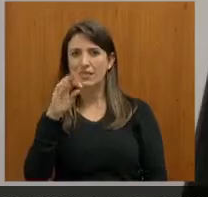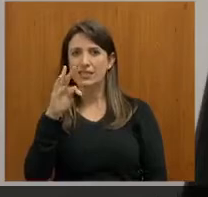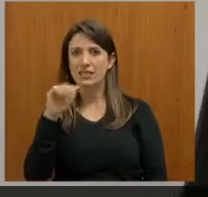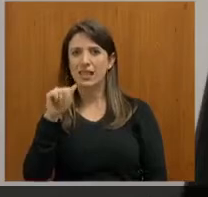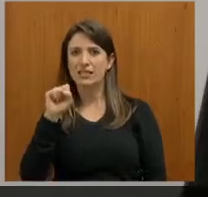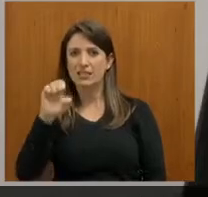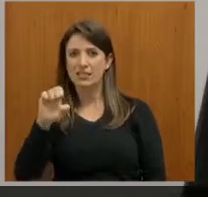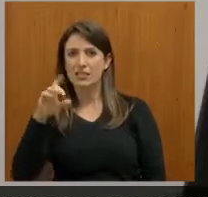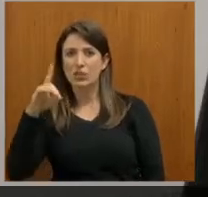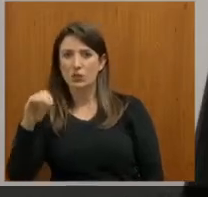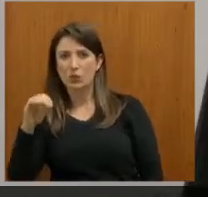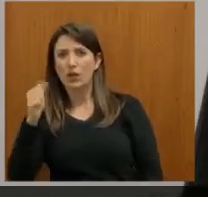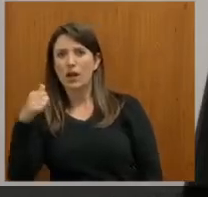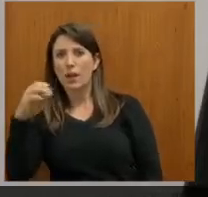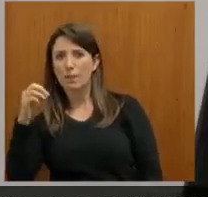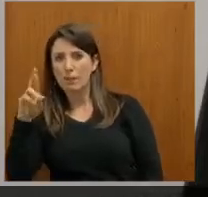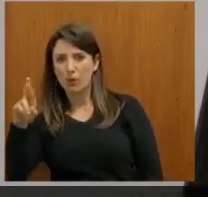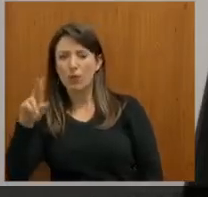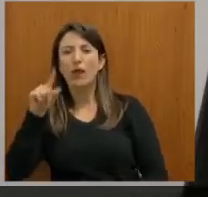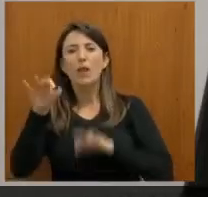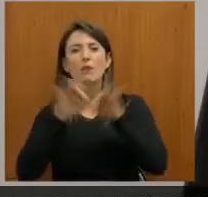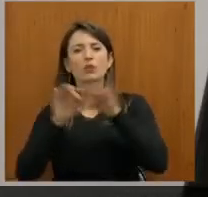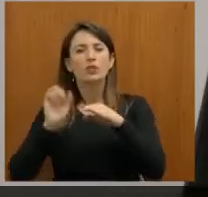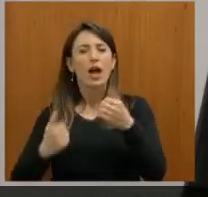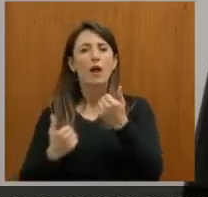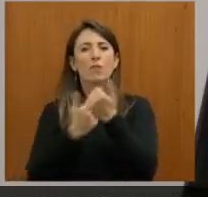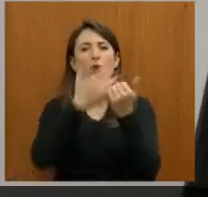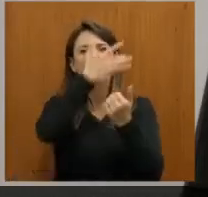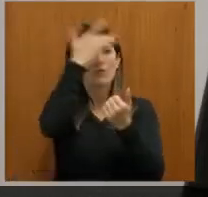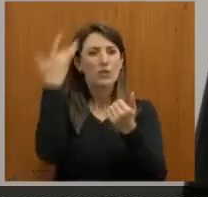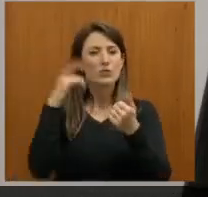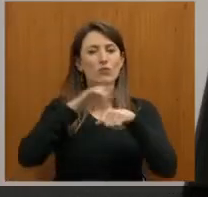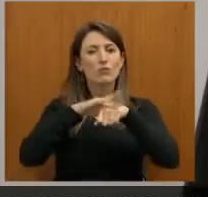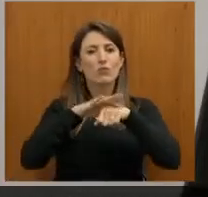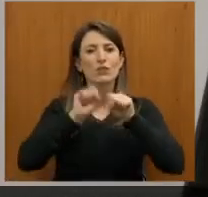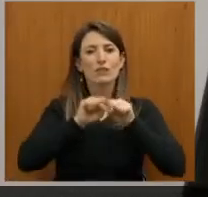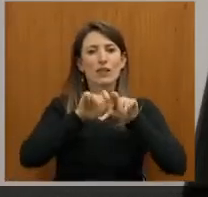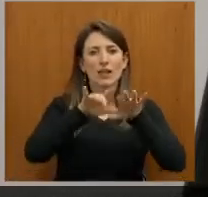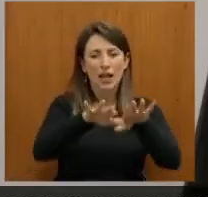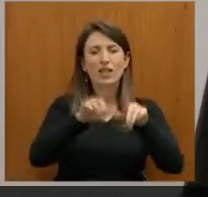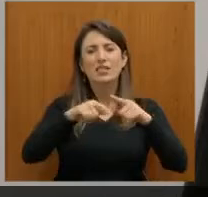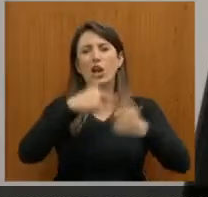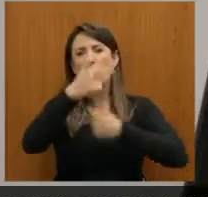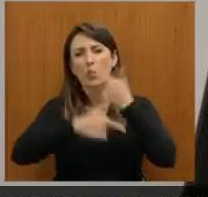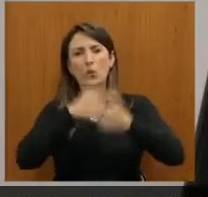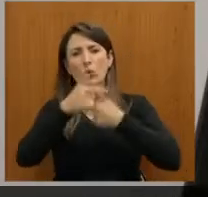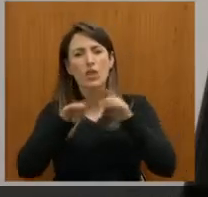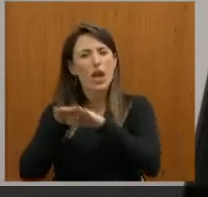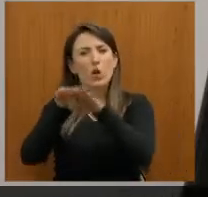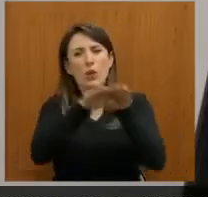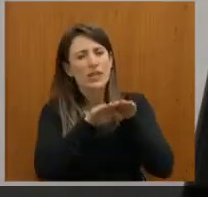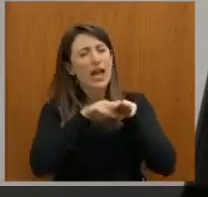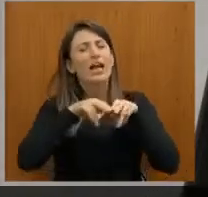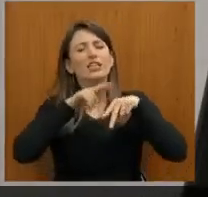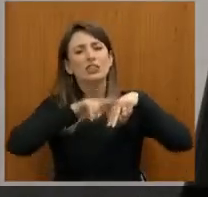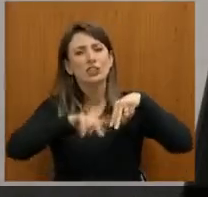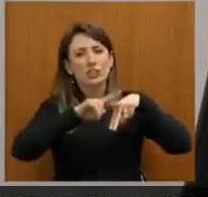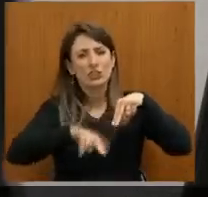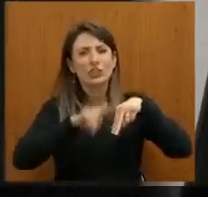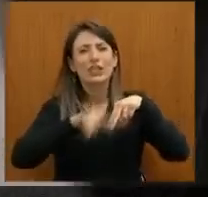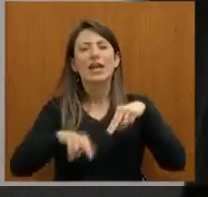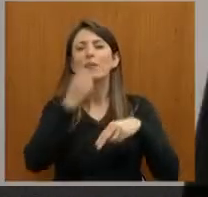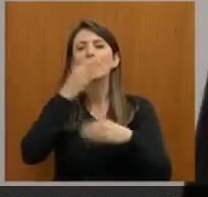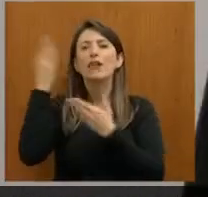pacientes no enfrentamento do Câncer luta diariamente pela Equidade de gêneros seja muito bem-vinda Juliana nossa vice-prefeita